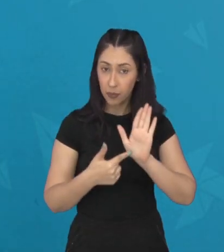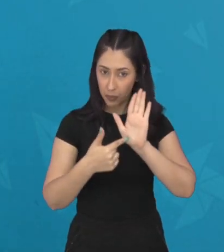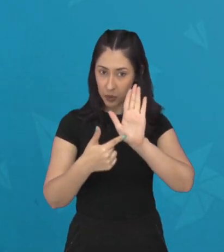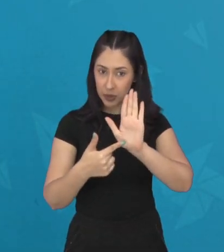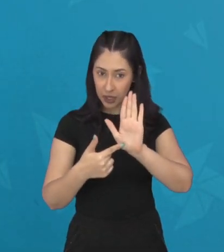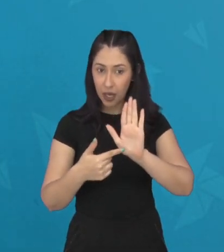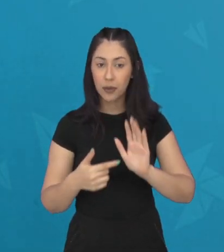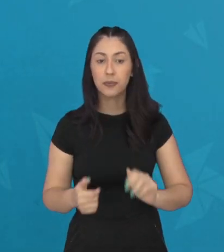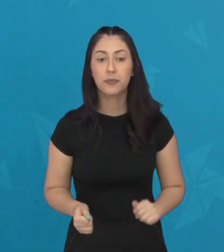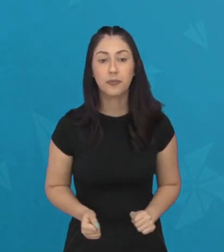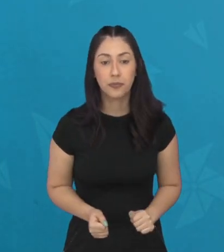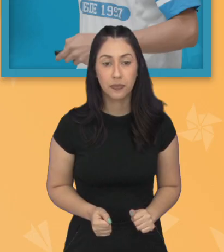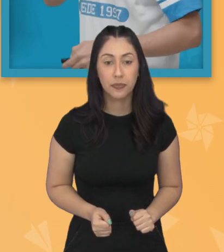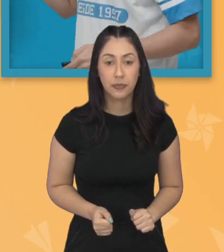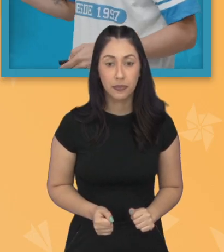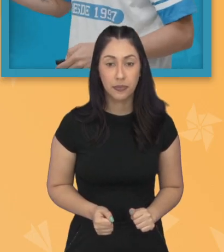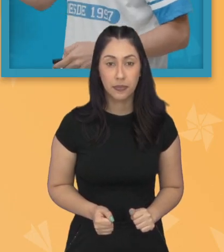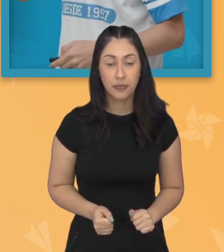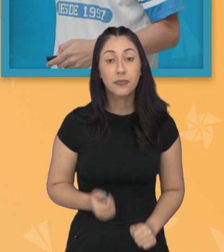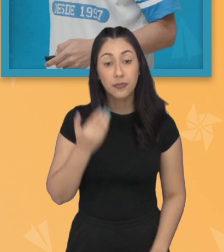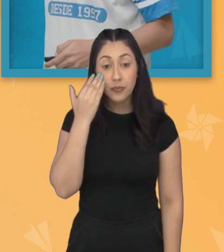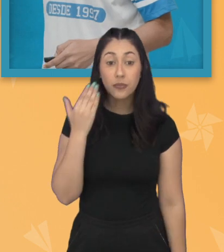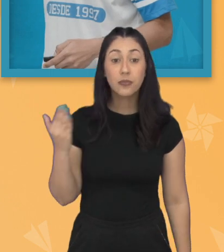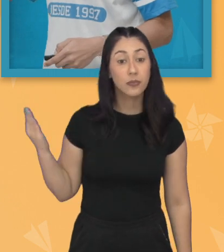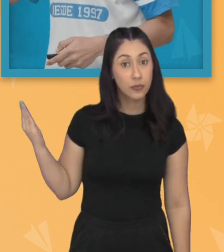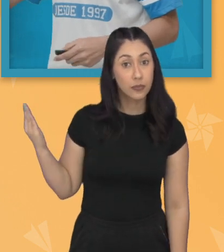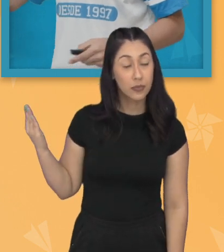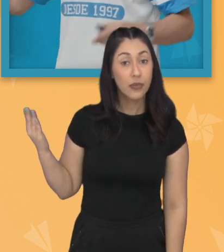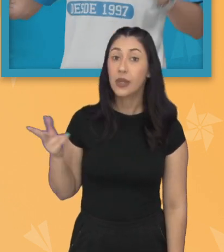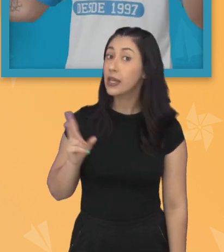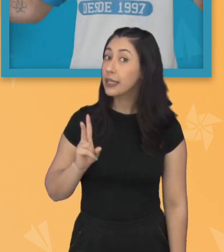bonitinho, na qual a gente vai ser sempre